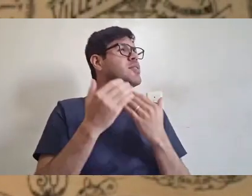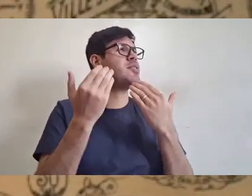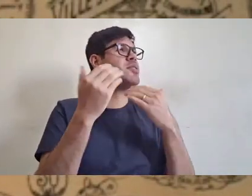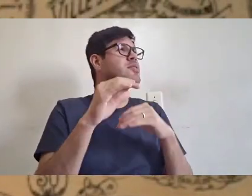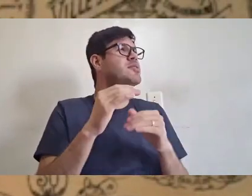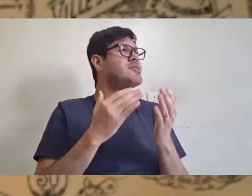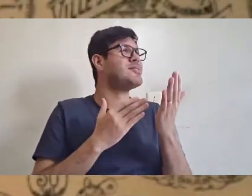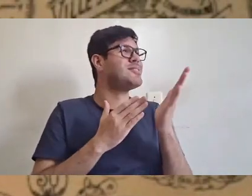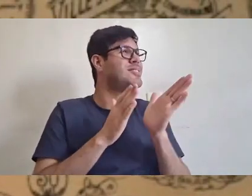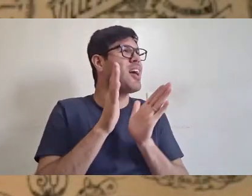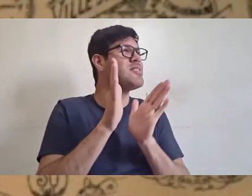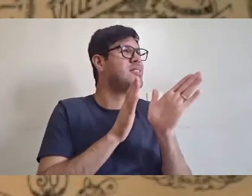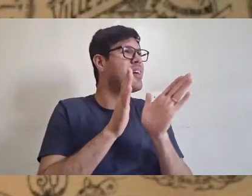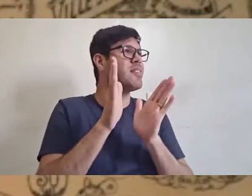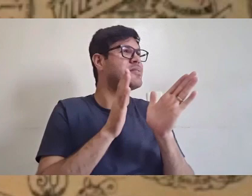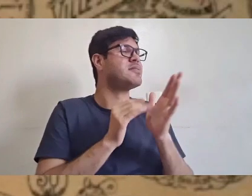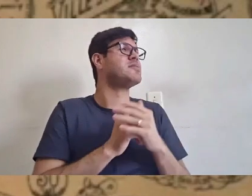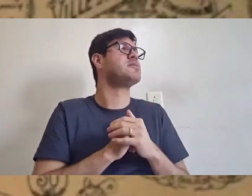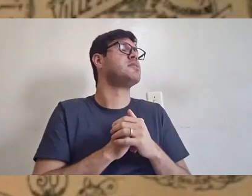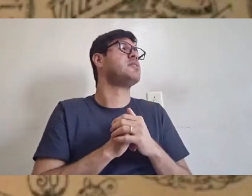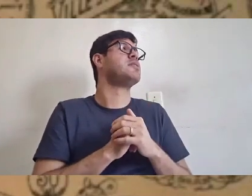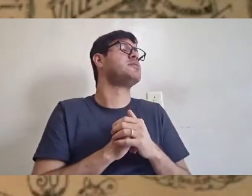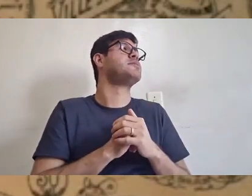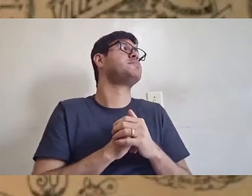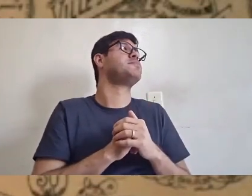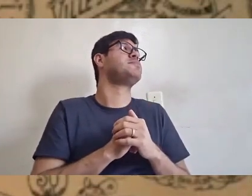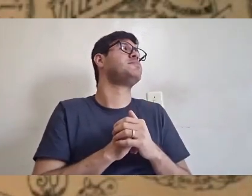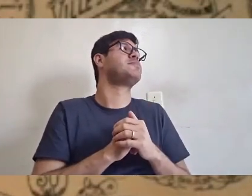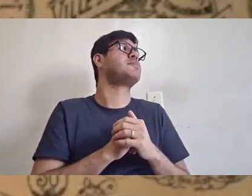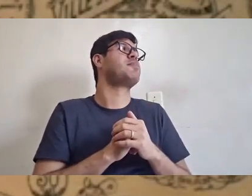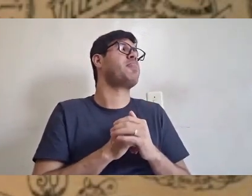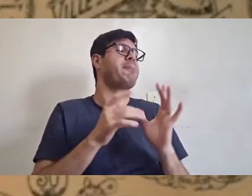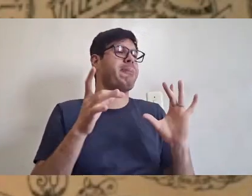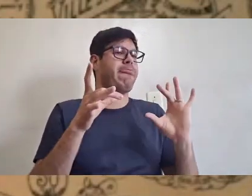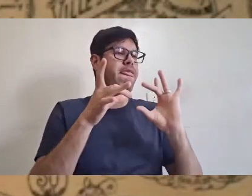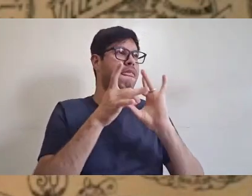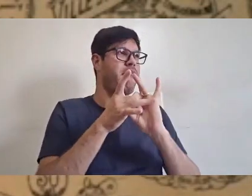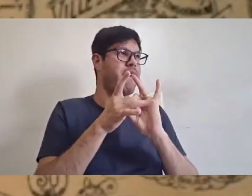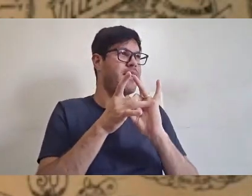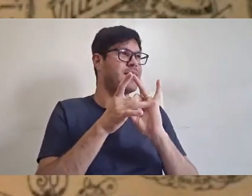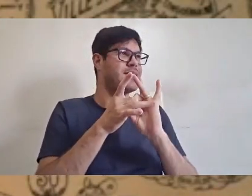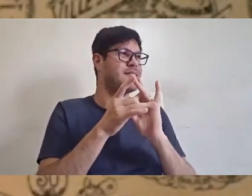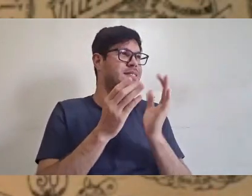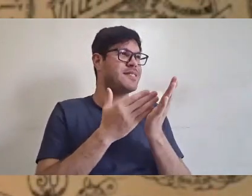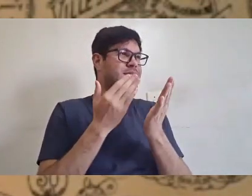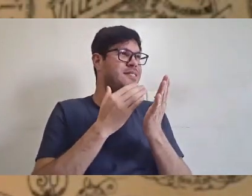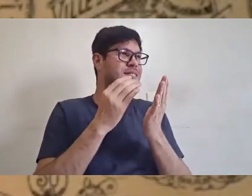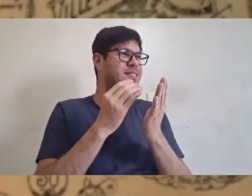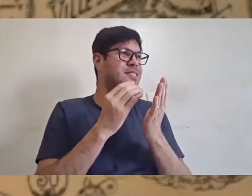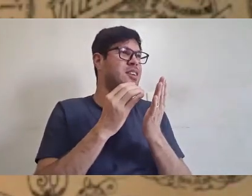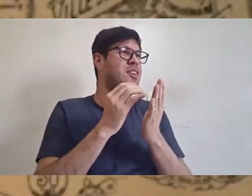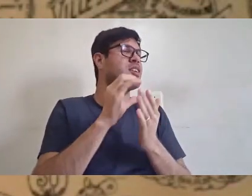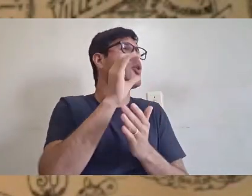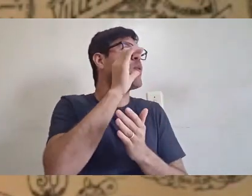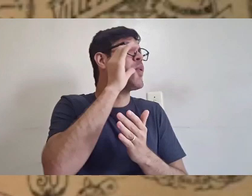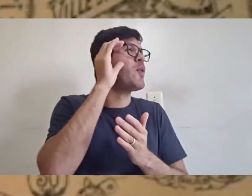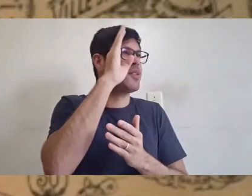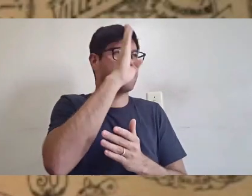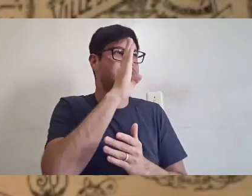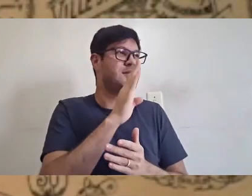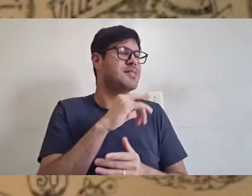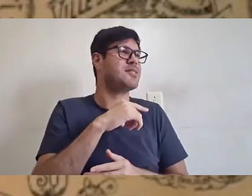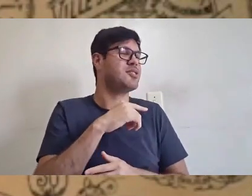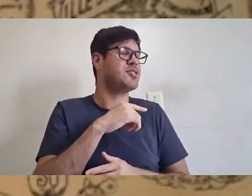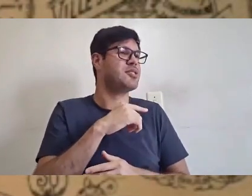lamentavelmente a Constituição, uma emenda da Constituição no tempo do Fernando Henrique acabou com isso, entendeu?